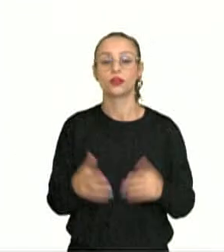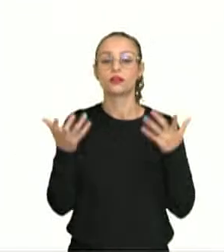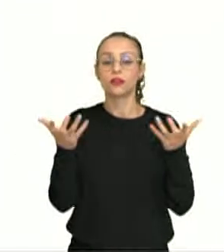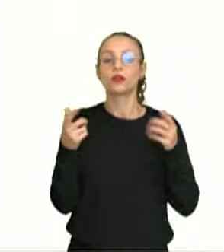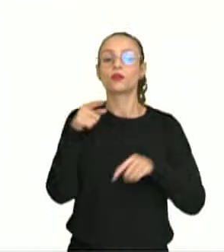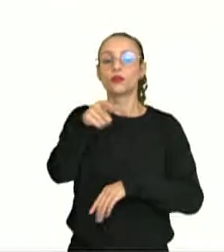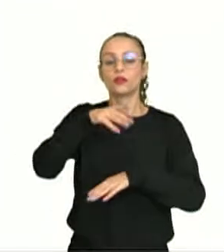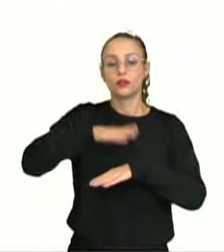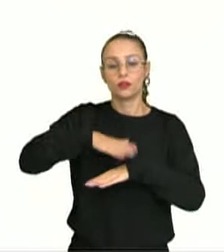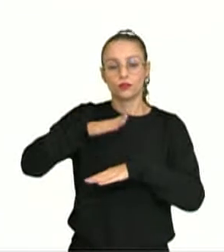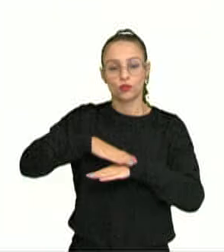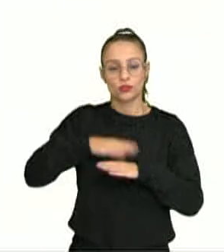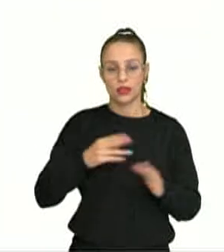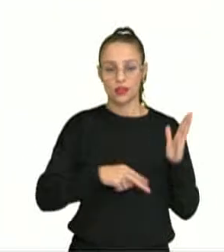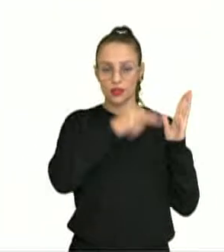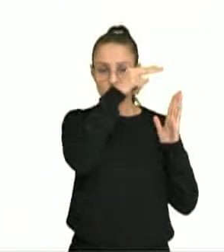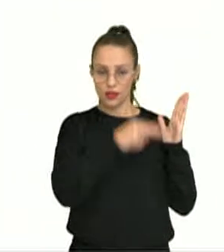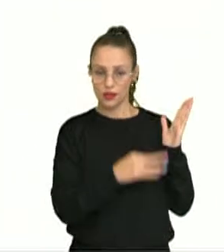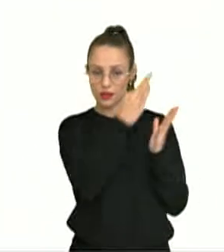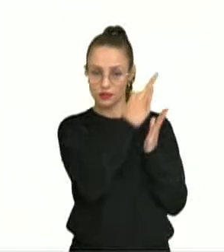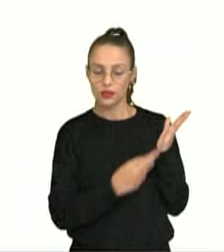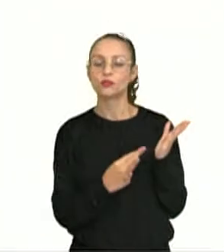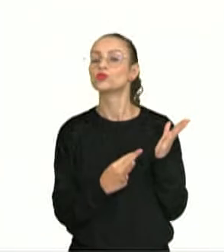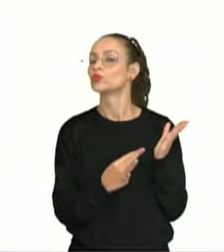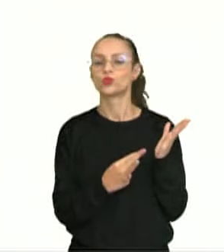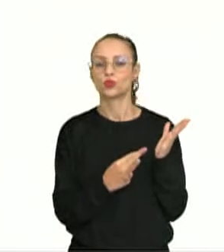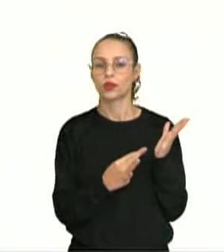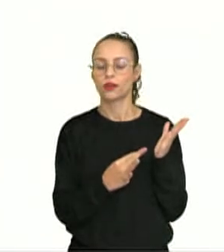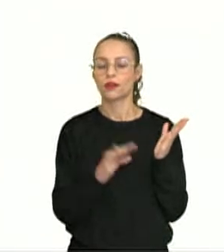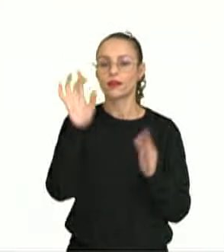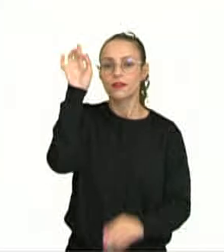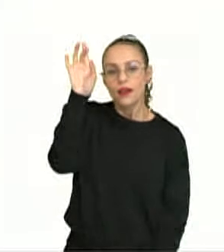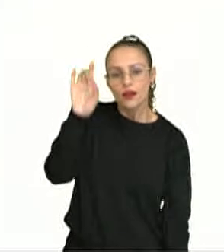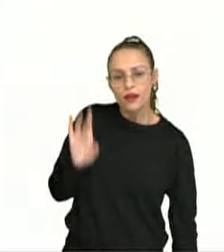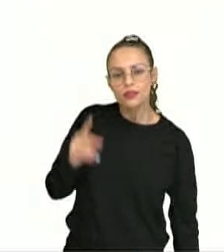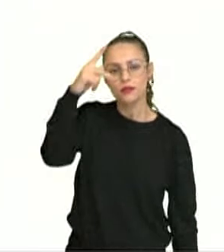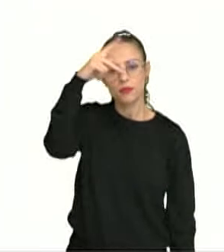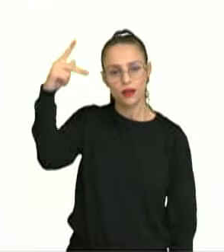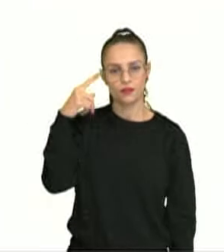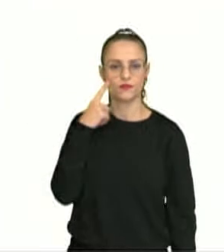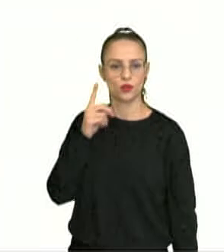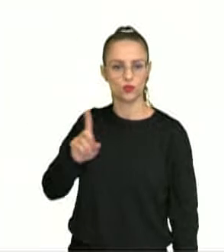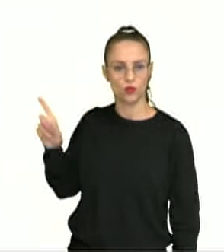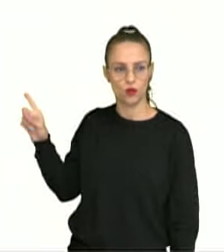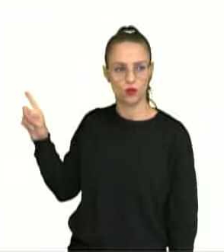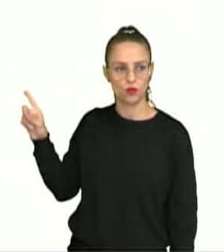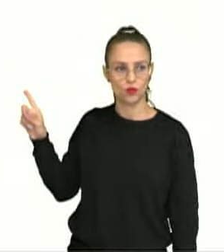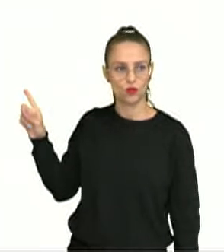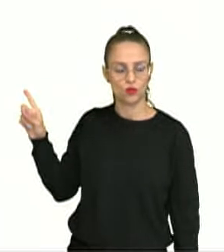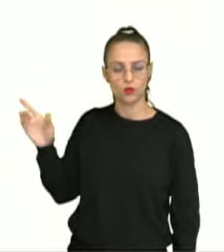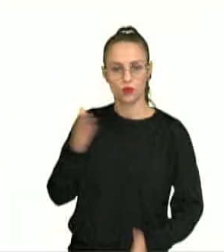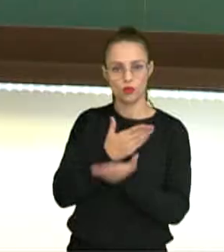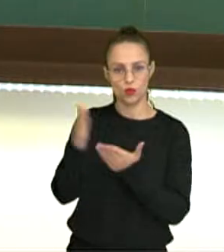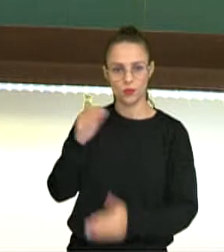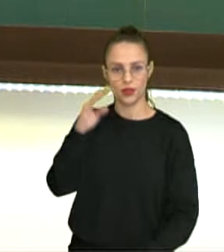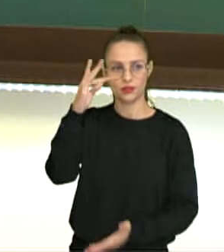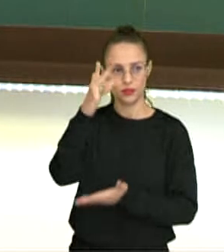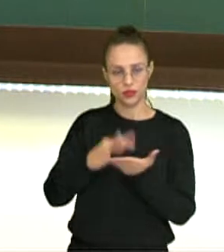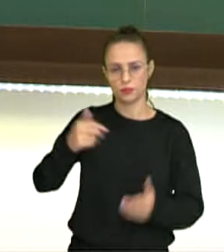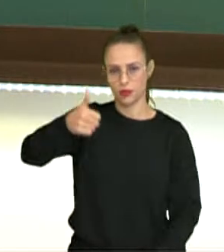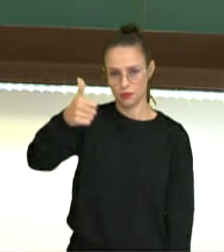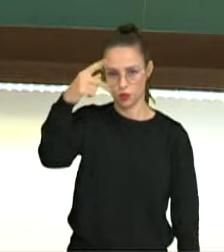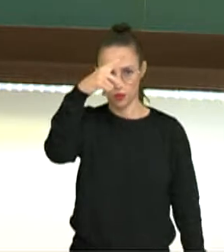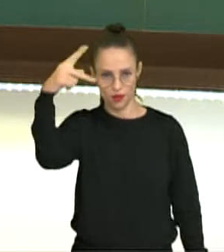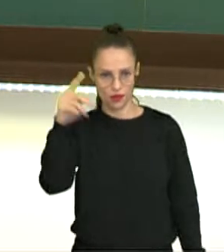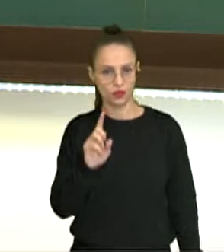que você leia o texto como parágrafo a parágrafo. Você viu que o texto, ó, começa aqui, primeiro